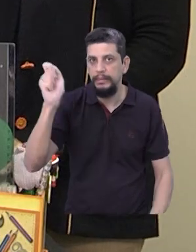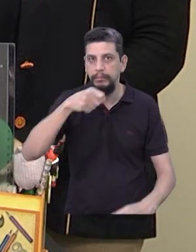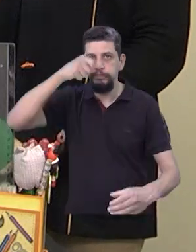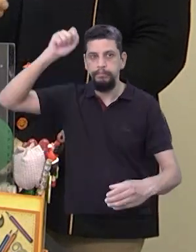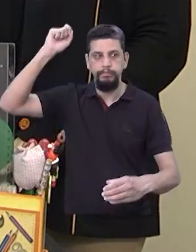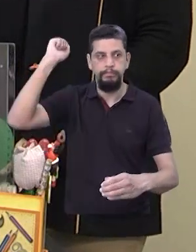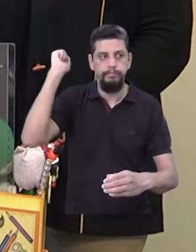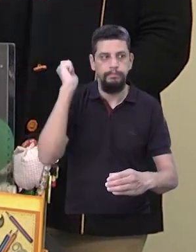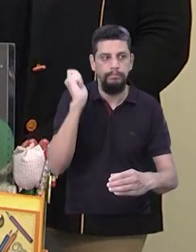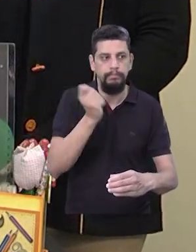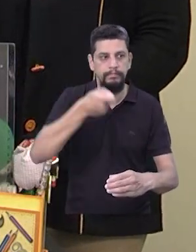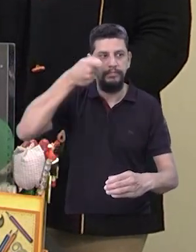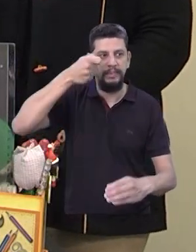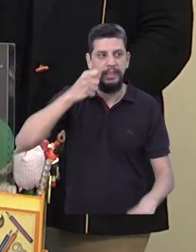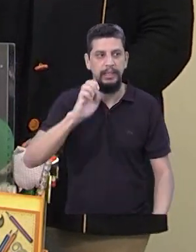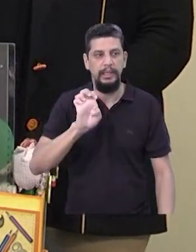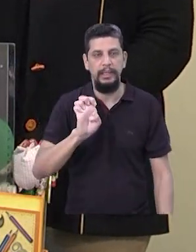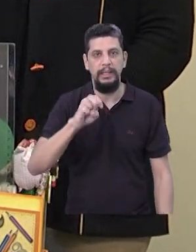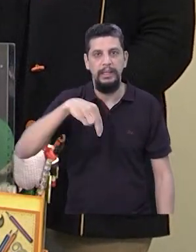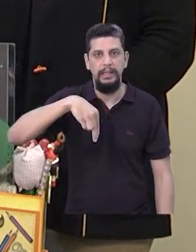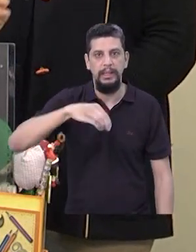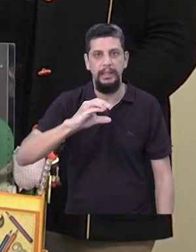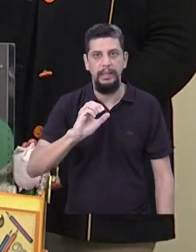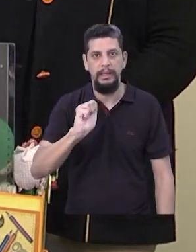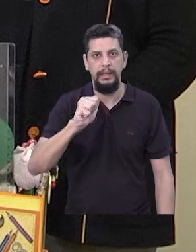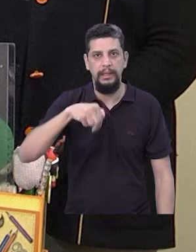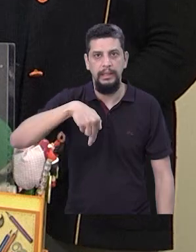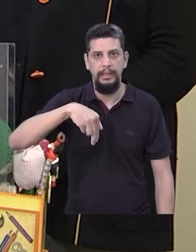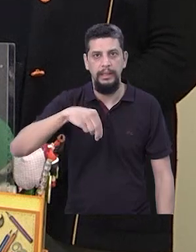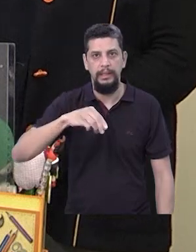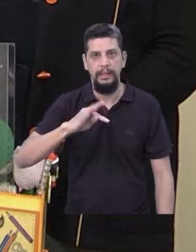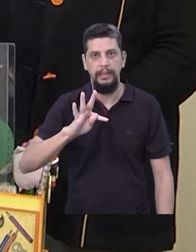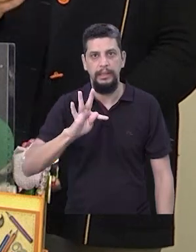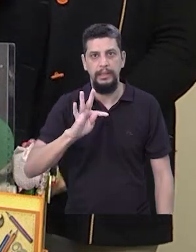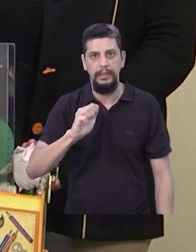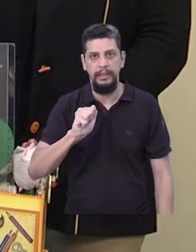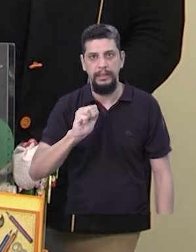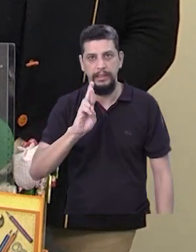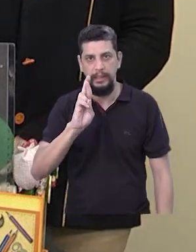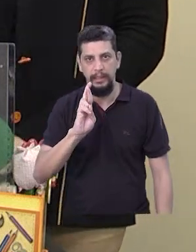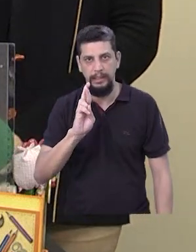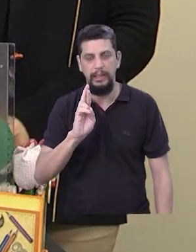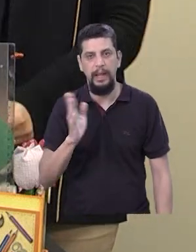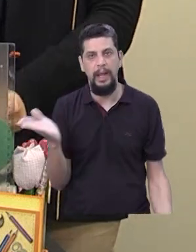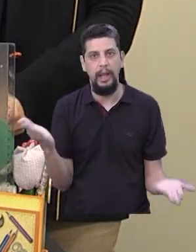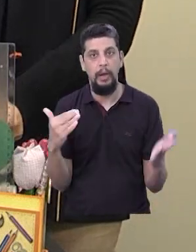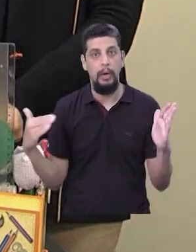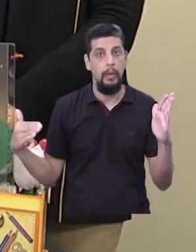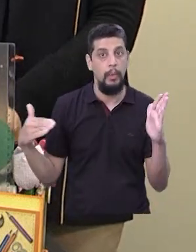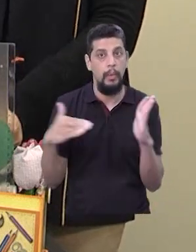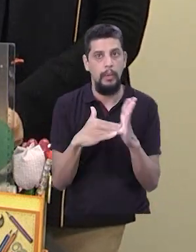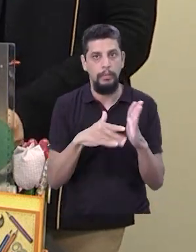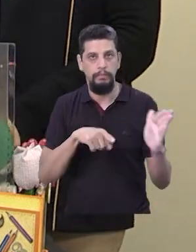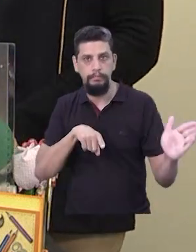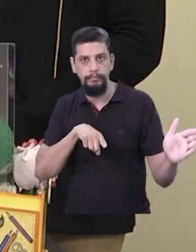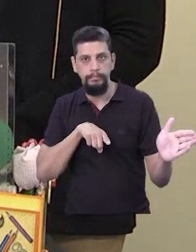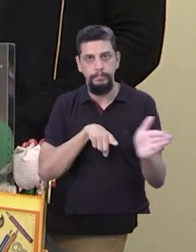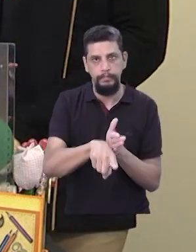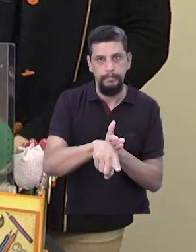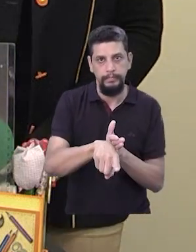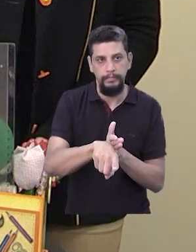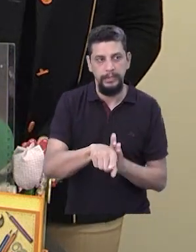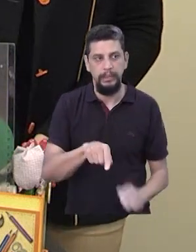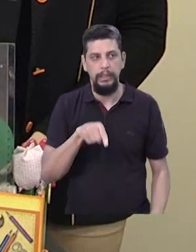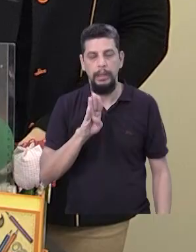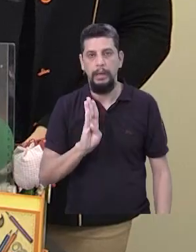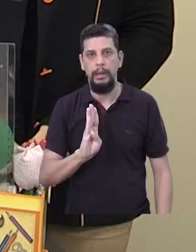Eu fiquei pensando, mágico, é, cantar, né? Mas estava lá, encantar. Encantar. Acertei, eu errei só agora uma. A nossa última, vamos